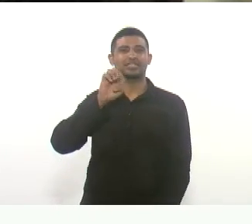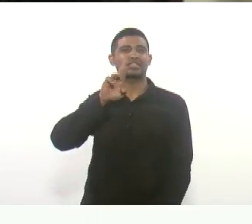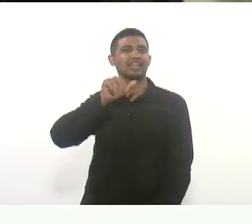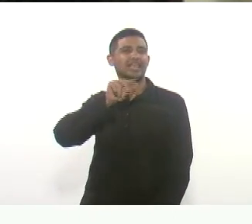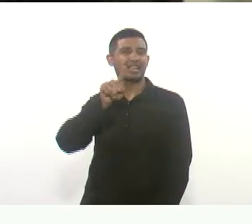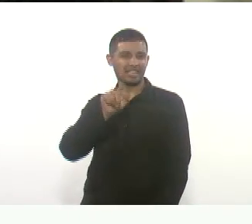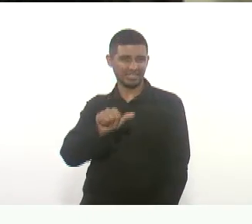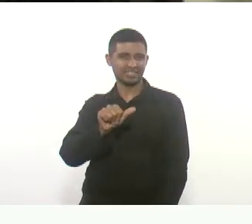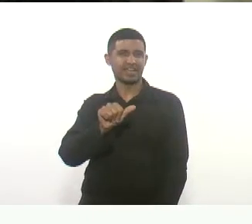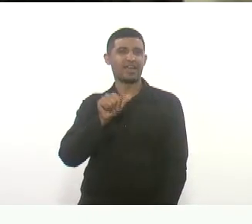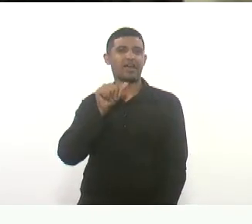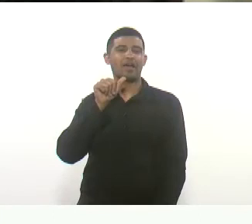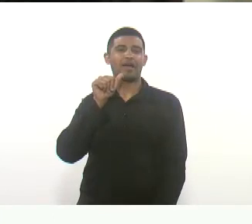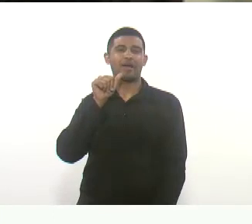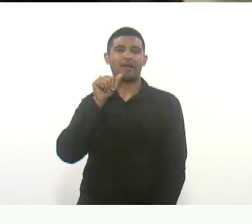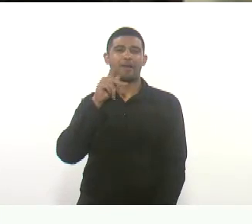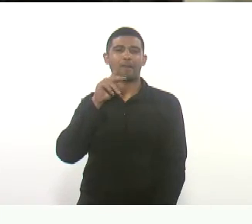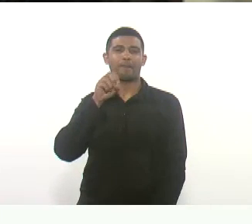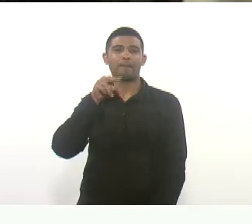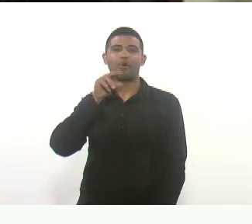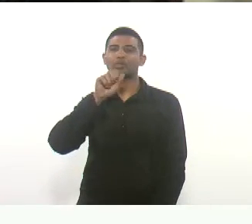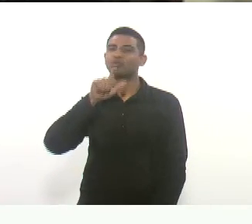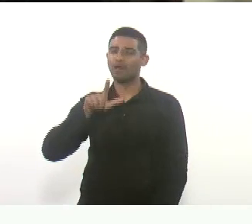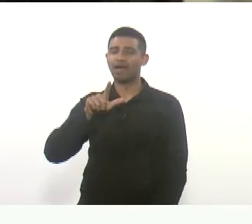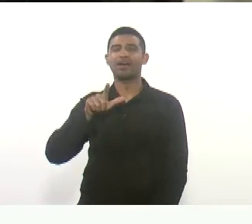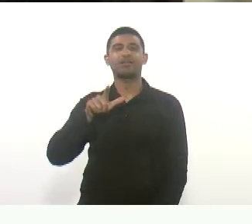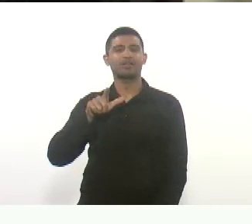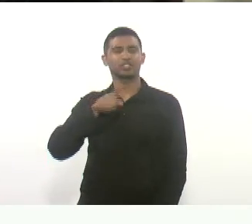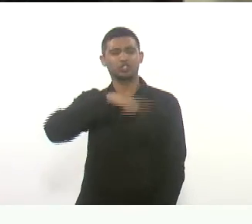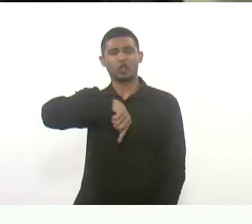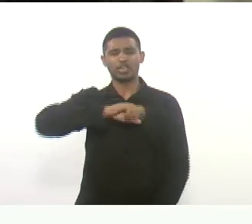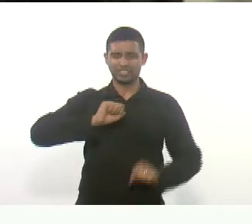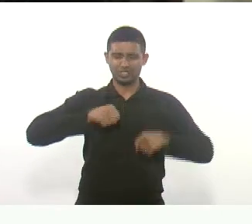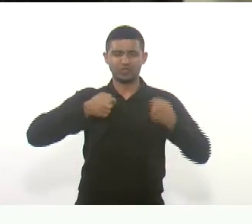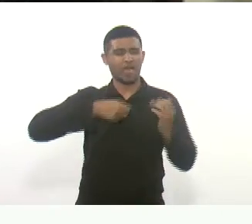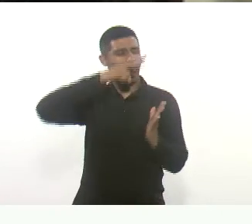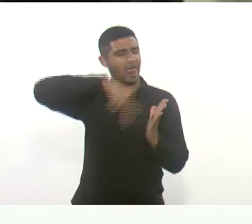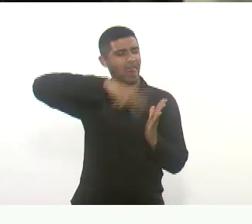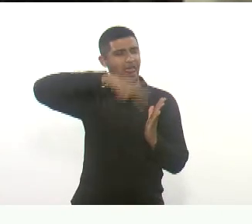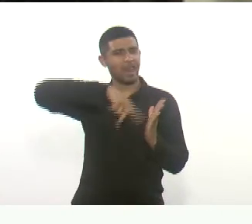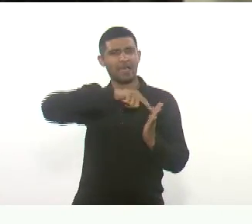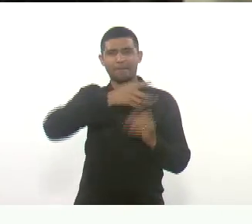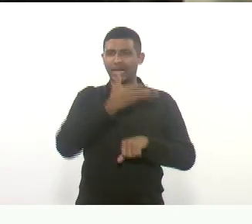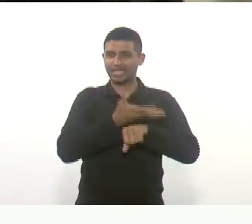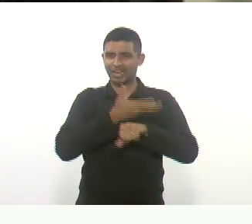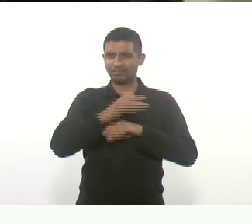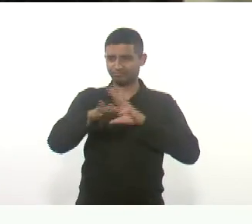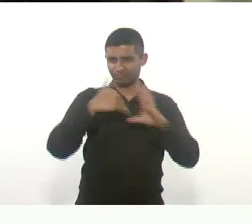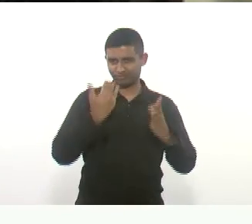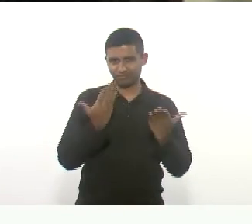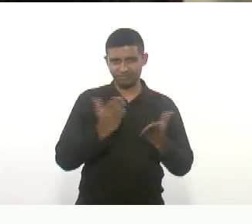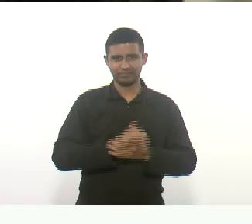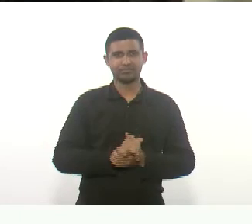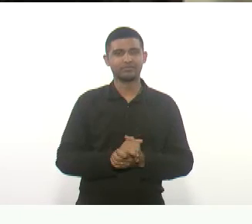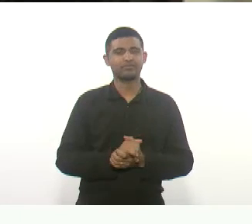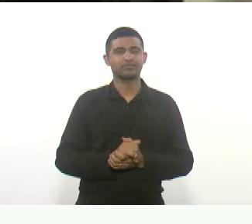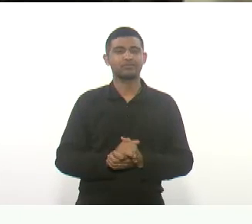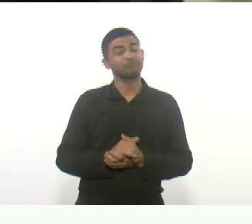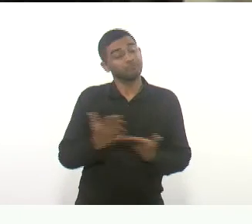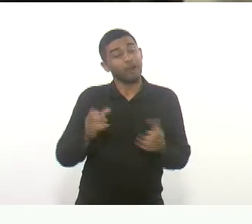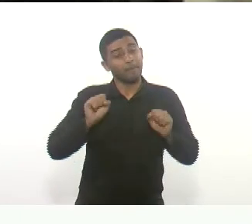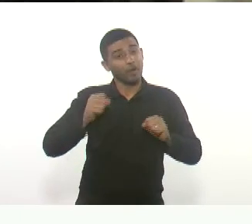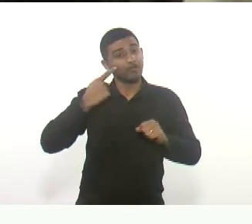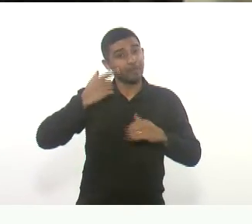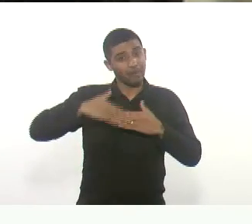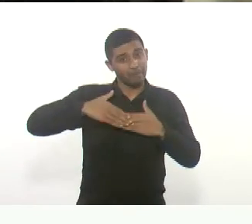Acredito que a gente vai fazer o dever de casa de ler aquele material que você encaminhou aqui, quem sabe numa próxima